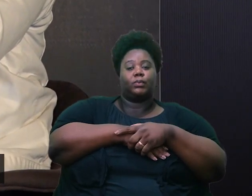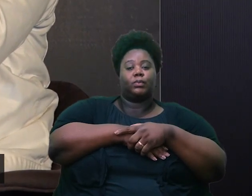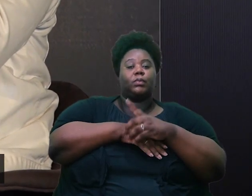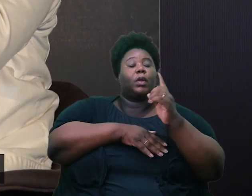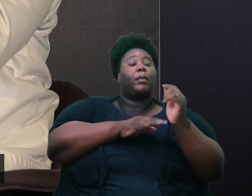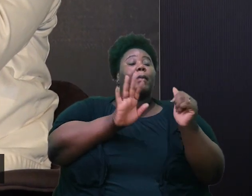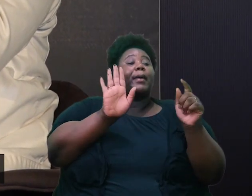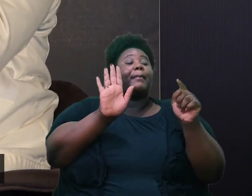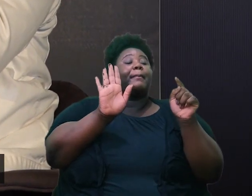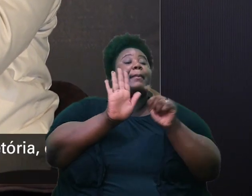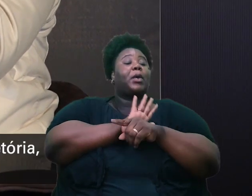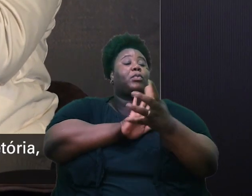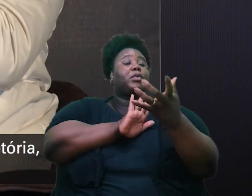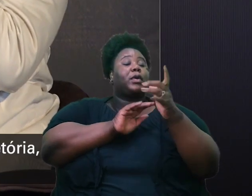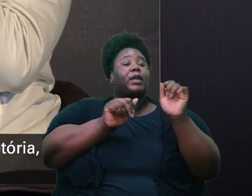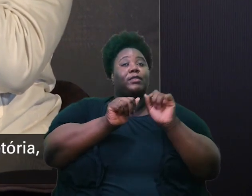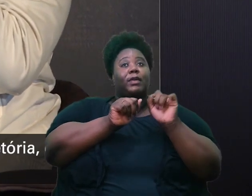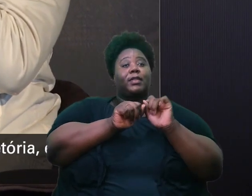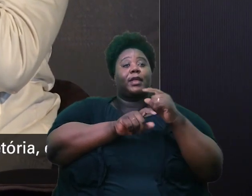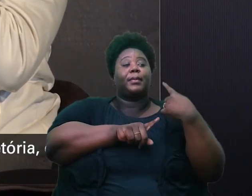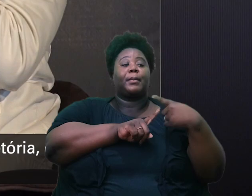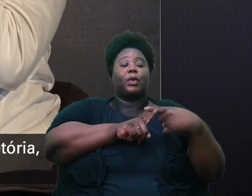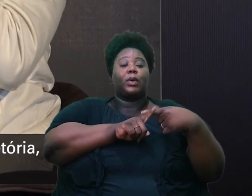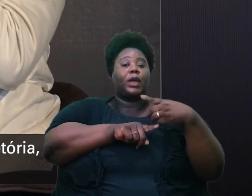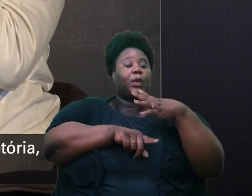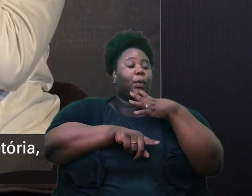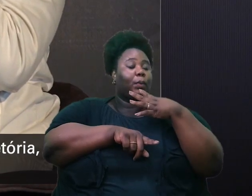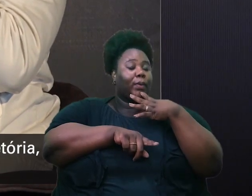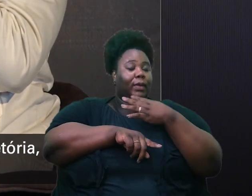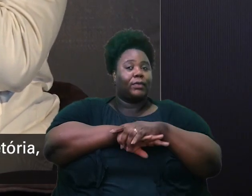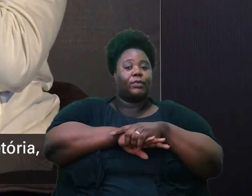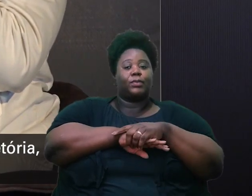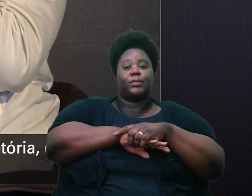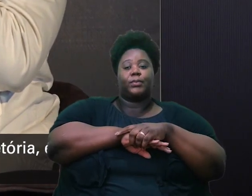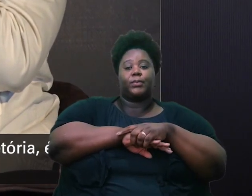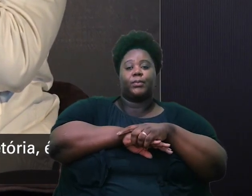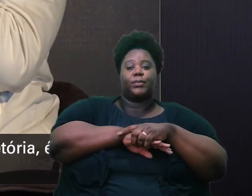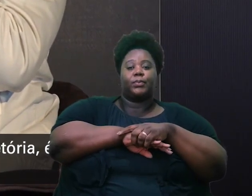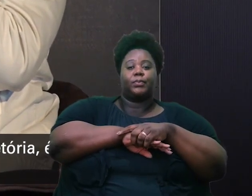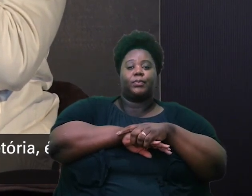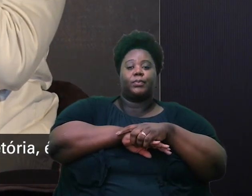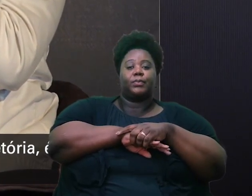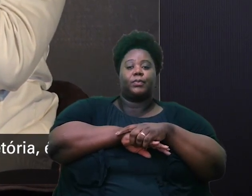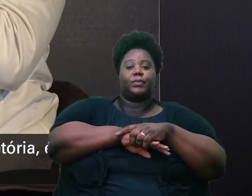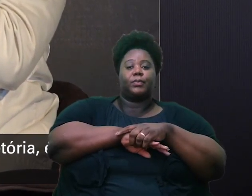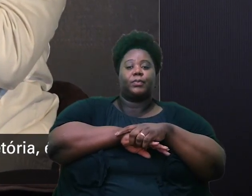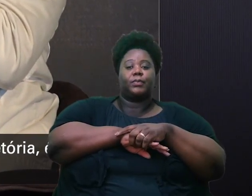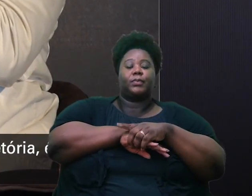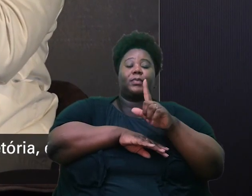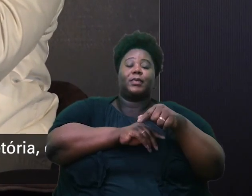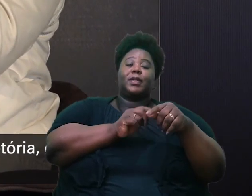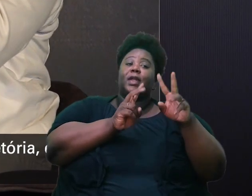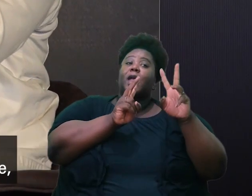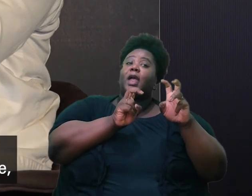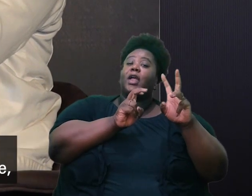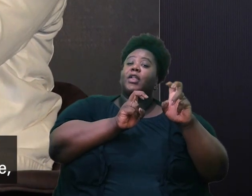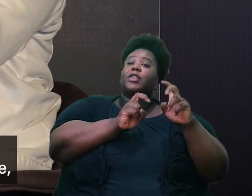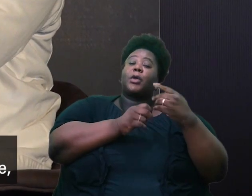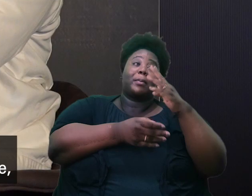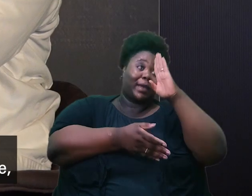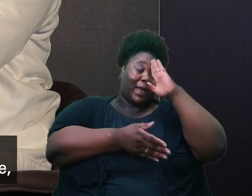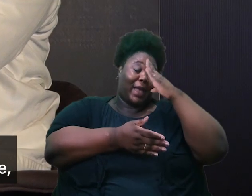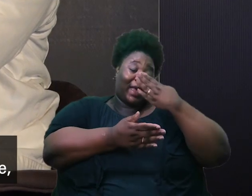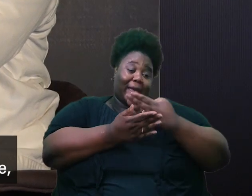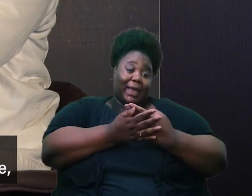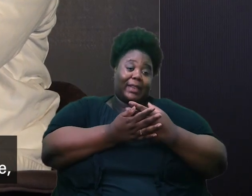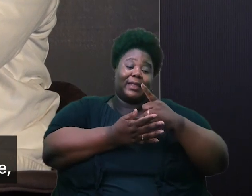Uma pergunta que queria fazer, porque conheço um pouco da sua trajetória, é em relação a essa criança que, ao mesmo